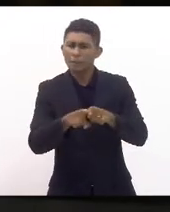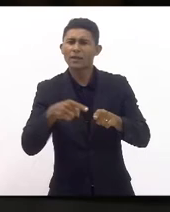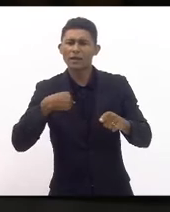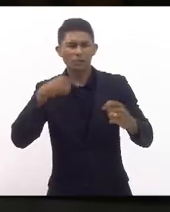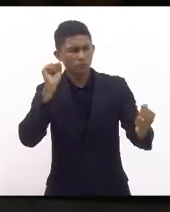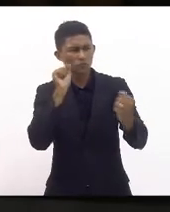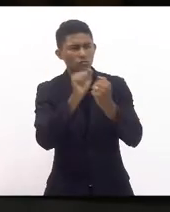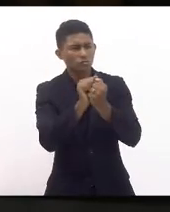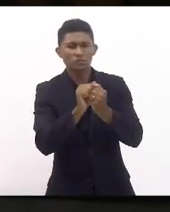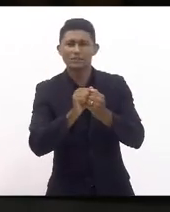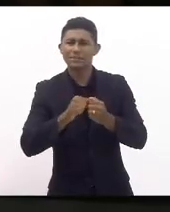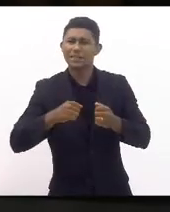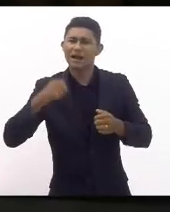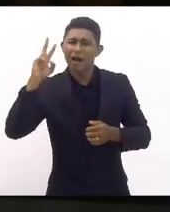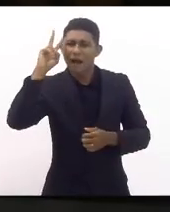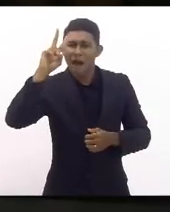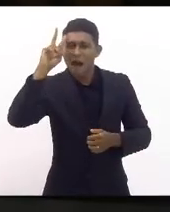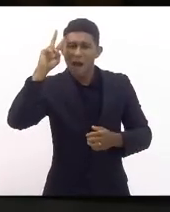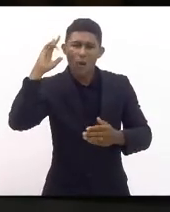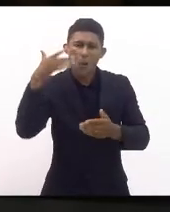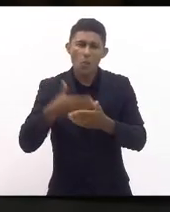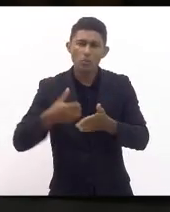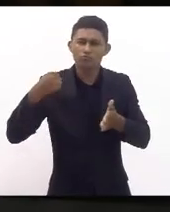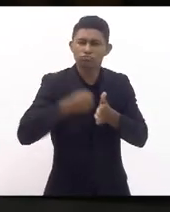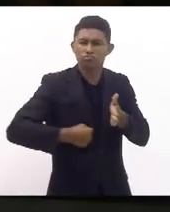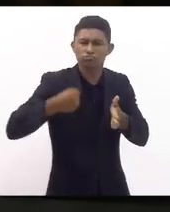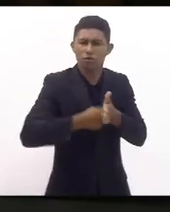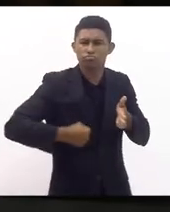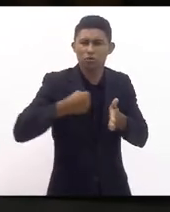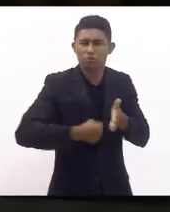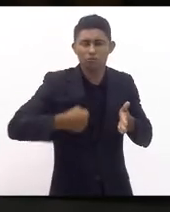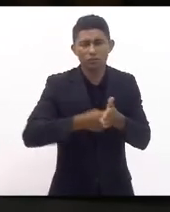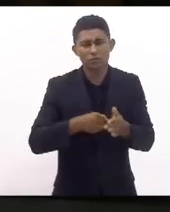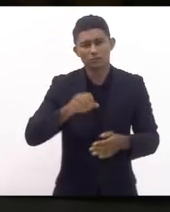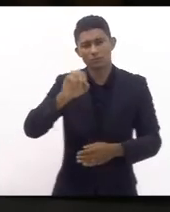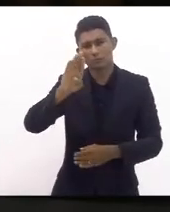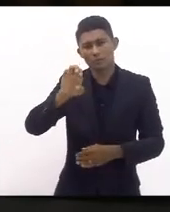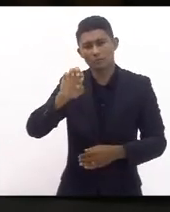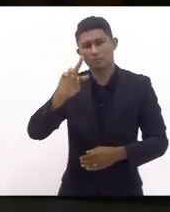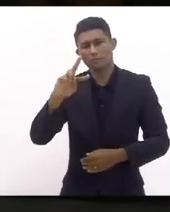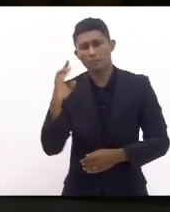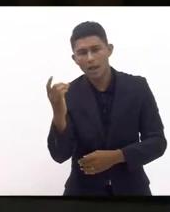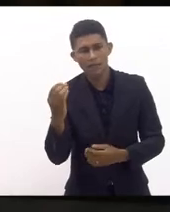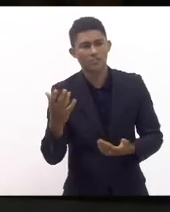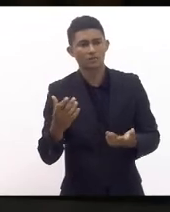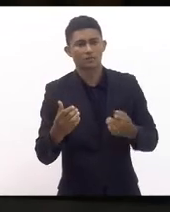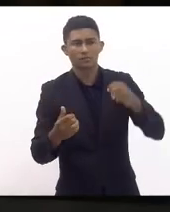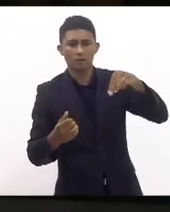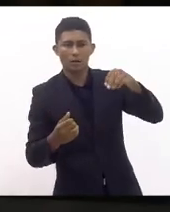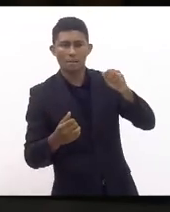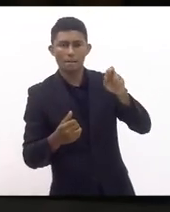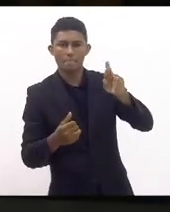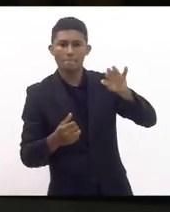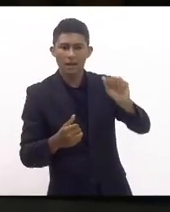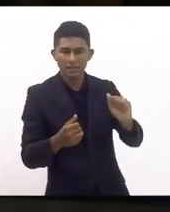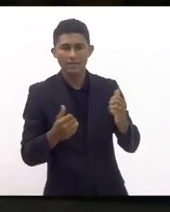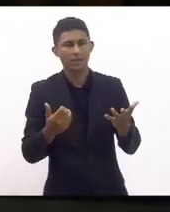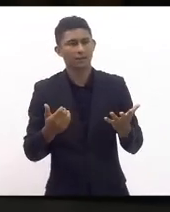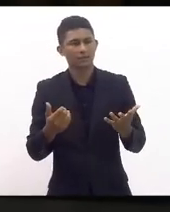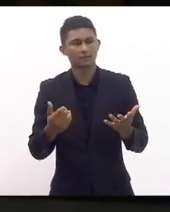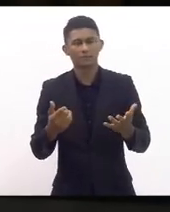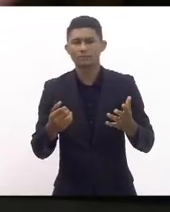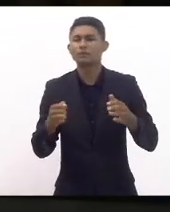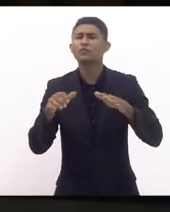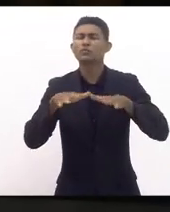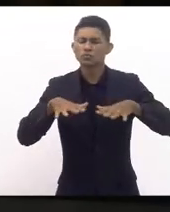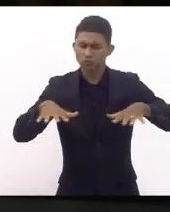Beth? Maria Alice, enfim, todos nós, Rosângela, todos que aqui lutaram de alguma forma para que a